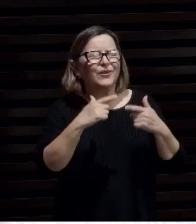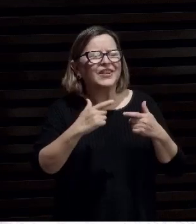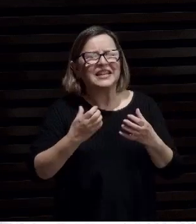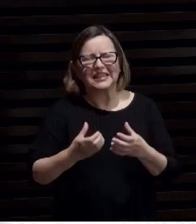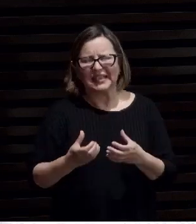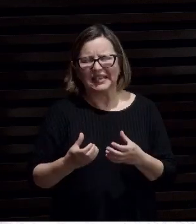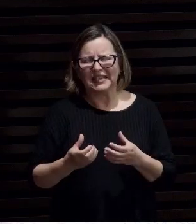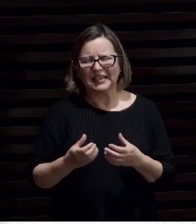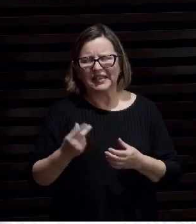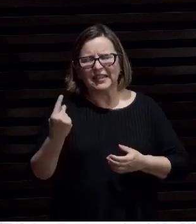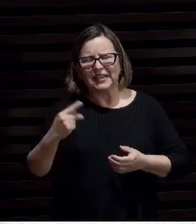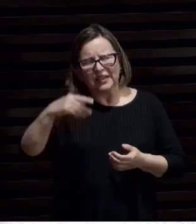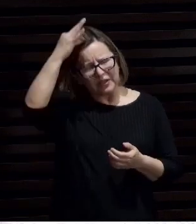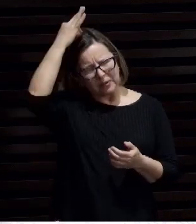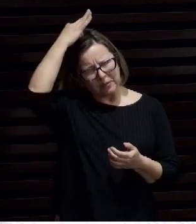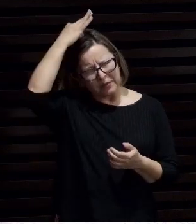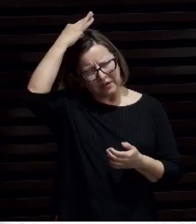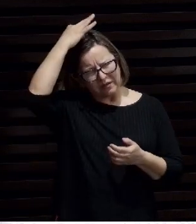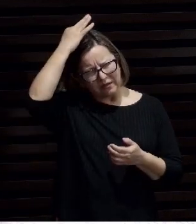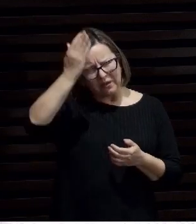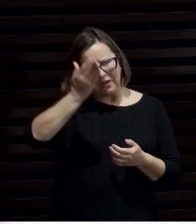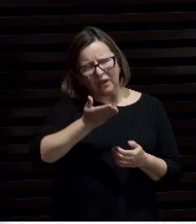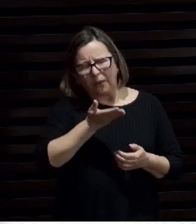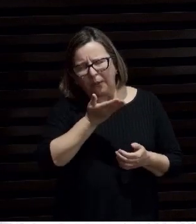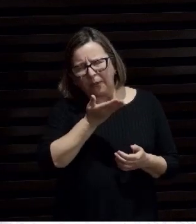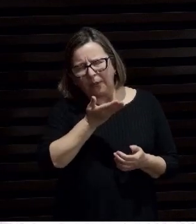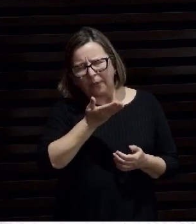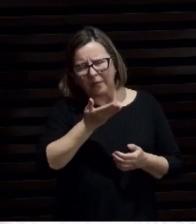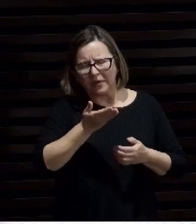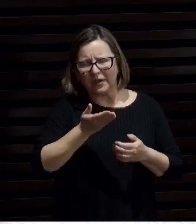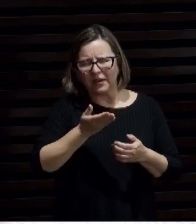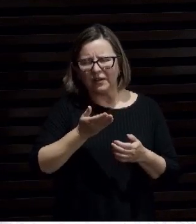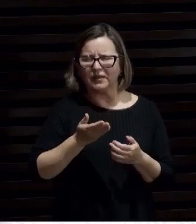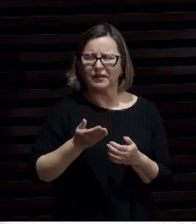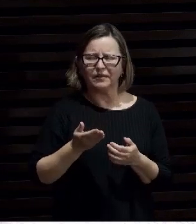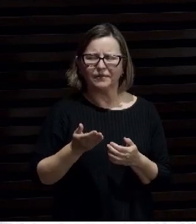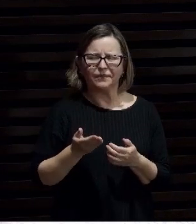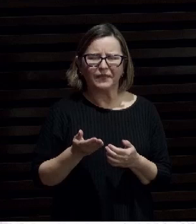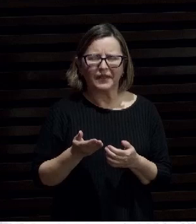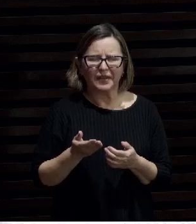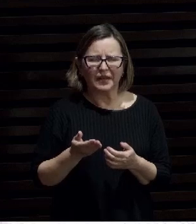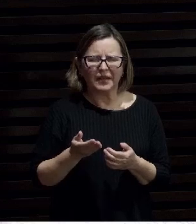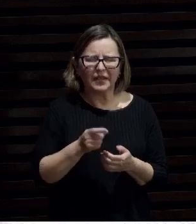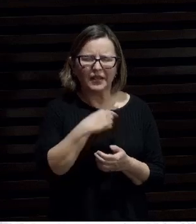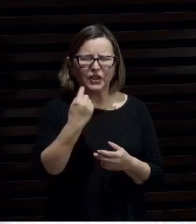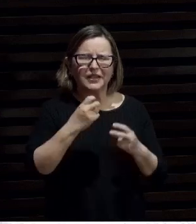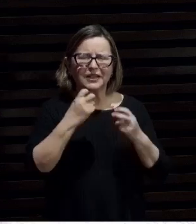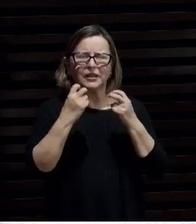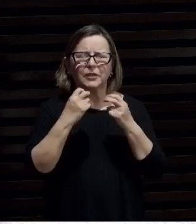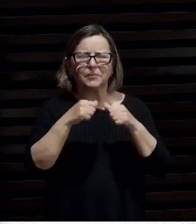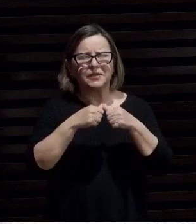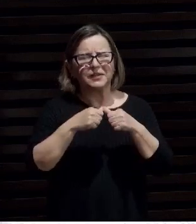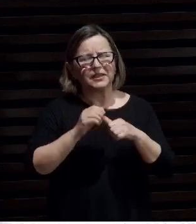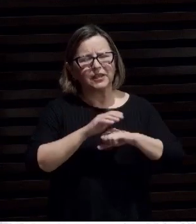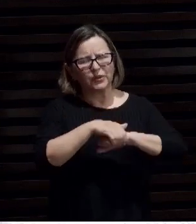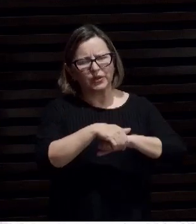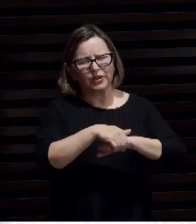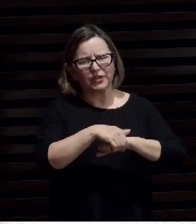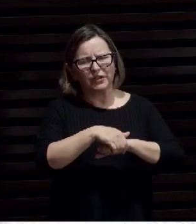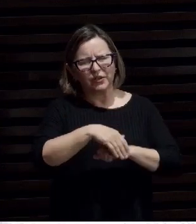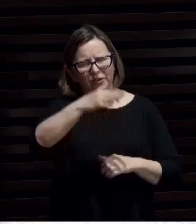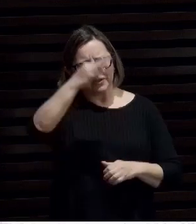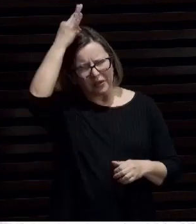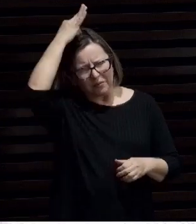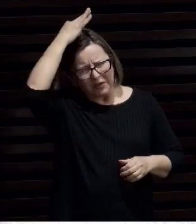Espírito sopra onde Ele bem entende, mas nós aqui clamamos que nesta noite Ele sopre sobre